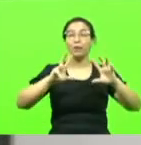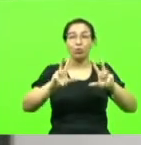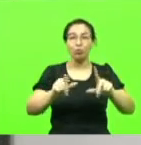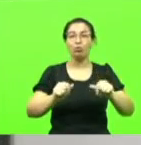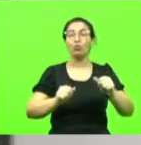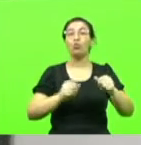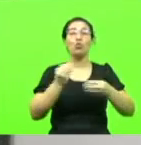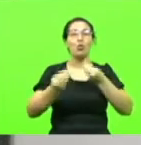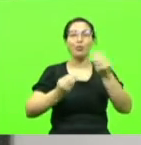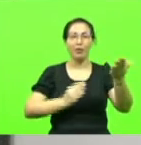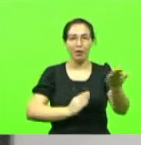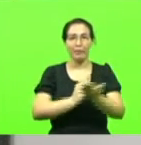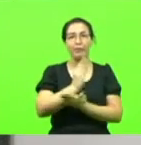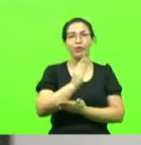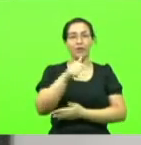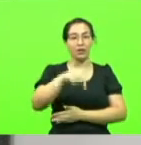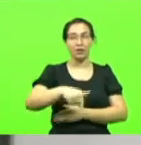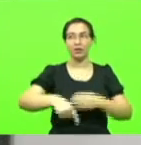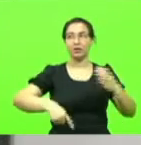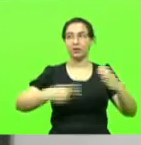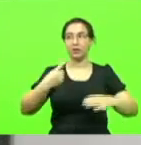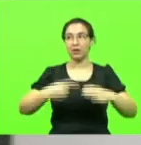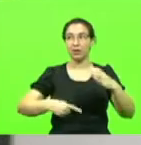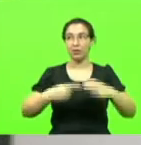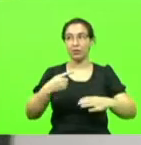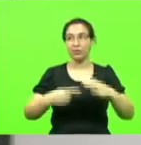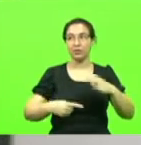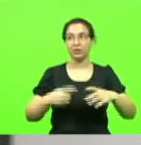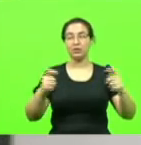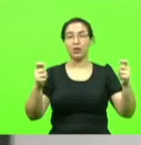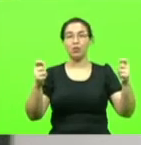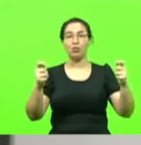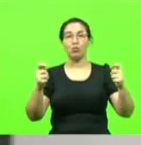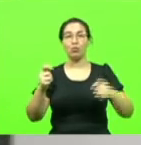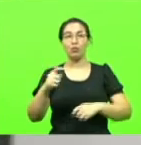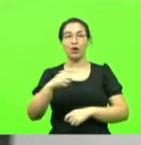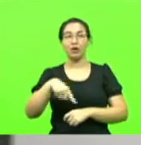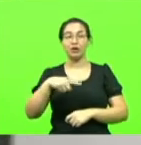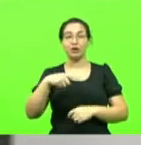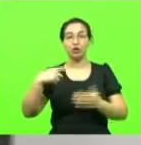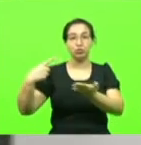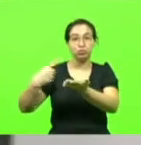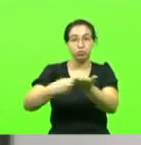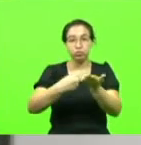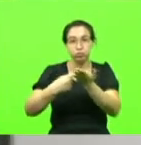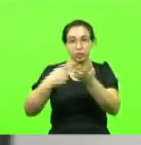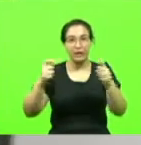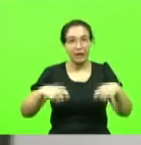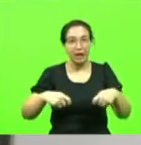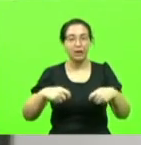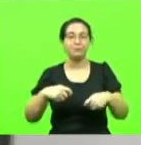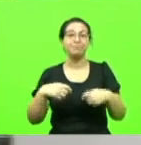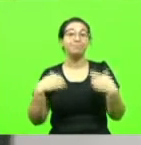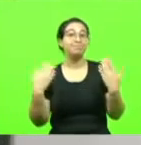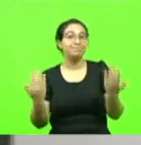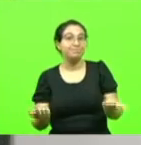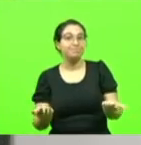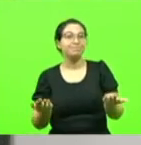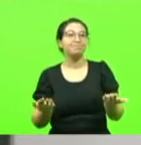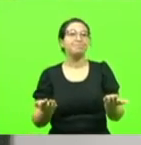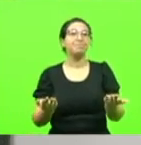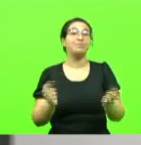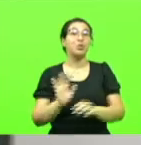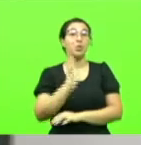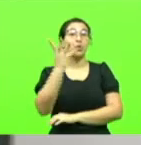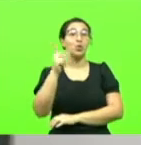tudo foi aprovado aqui em nossa comissão para que nós iremos estaremos de acordo Ah pois bem